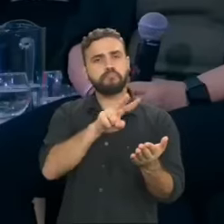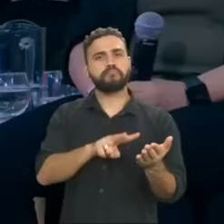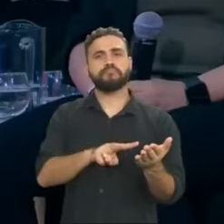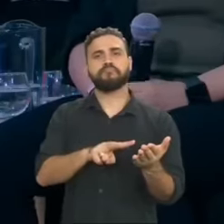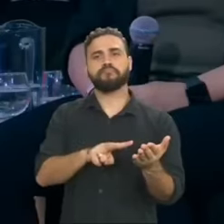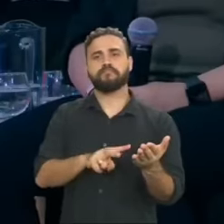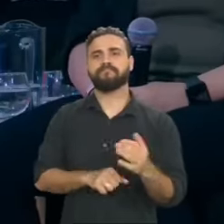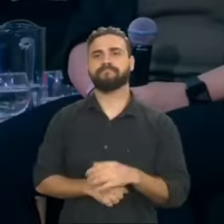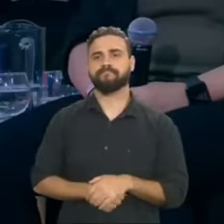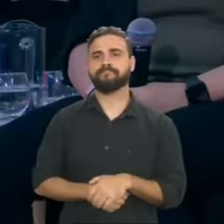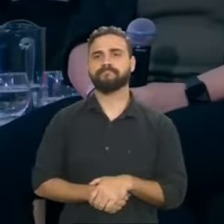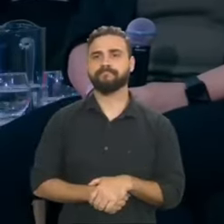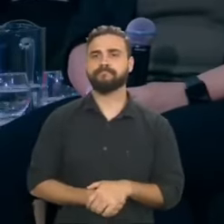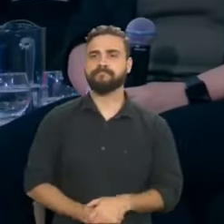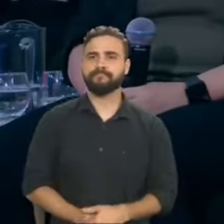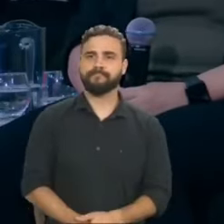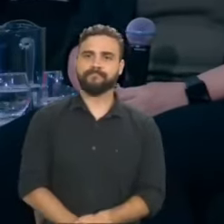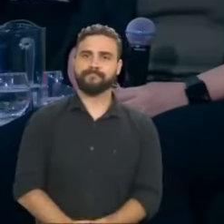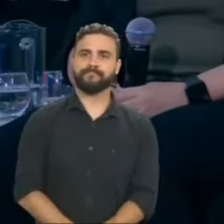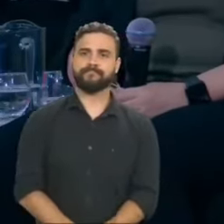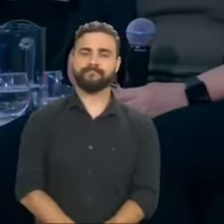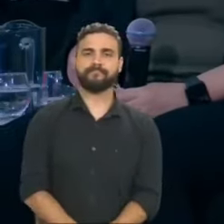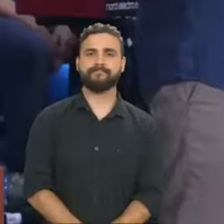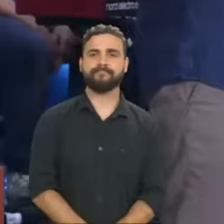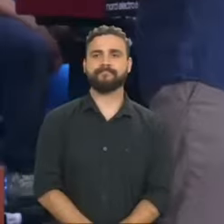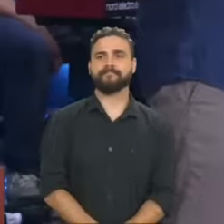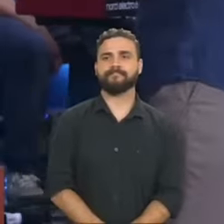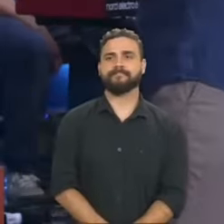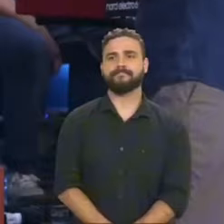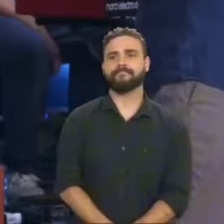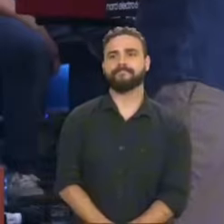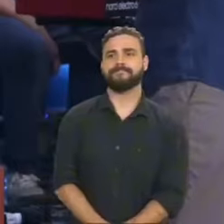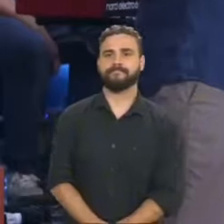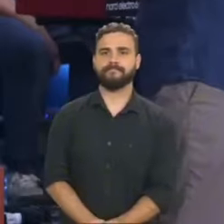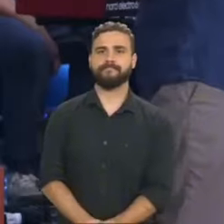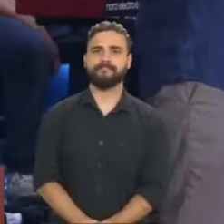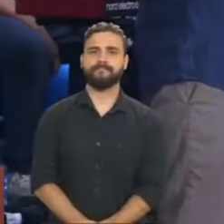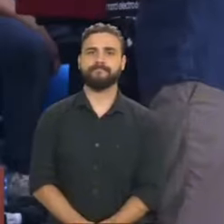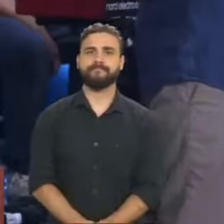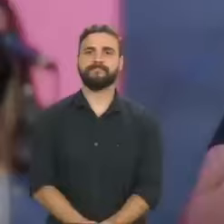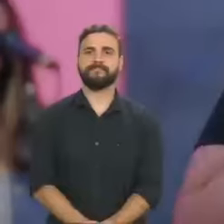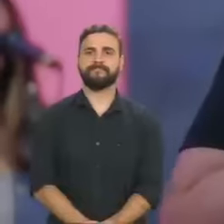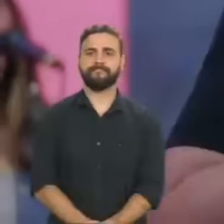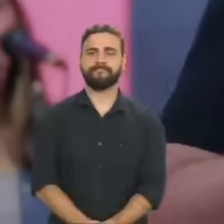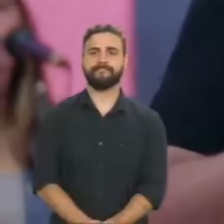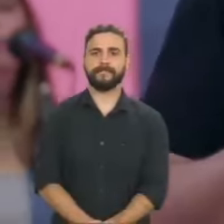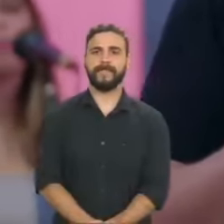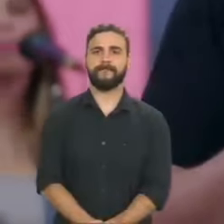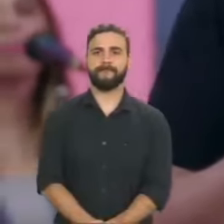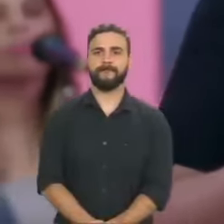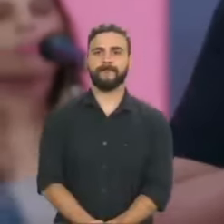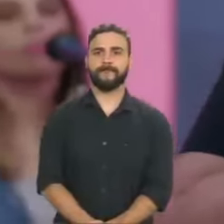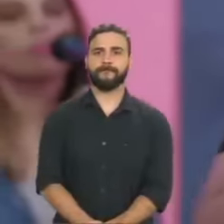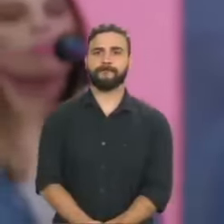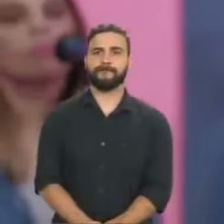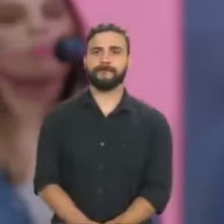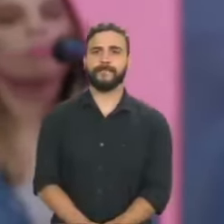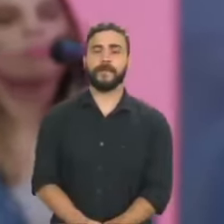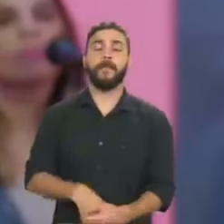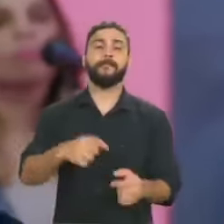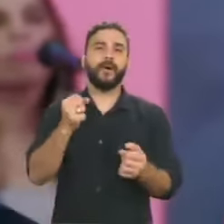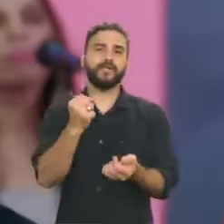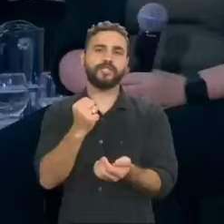comentado, né, pastor Davi? E assim, a editora Vida, então, pode comprar também na